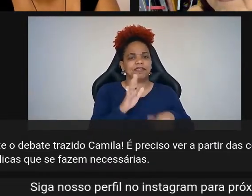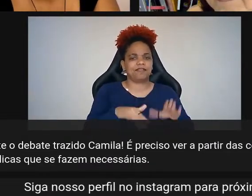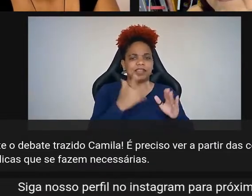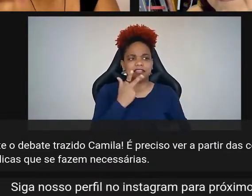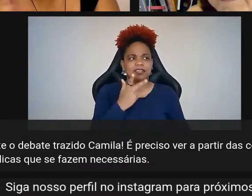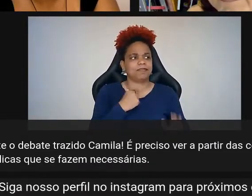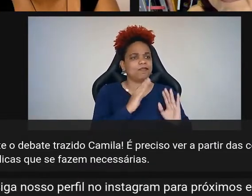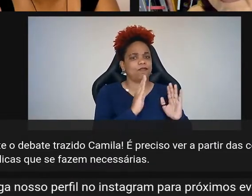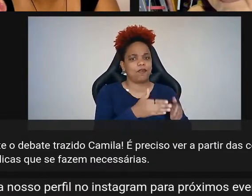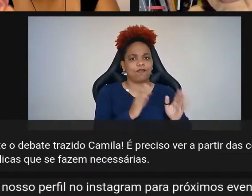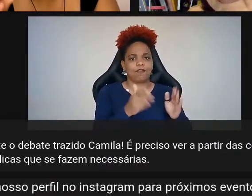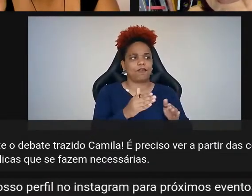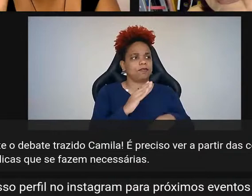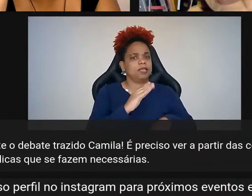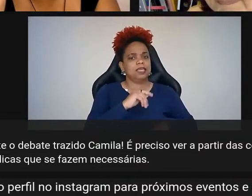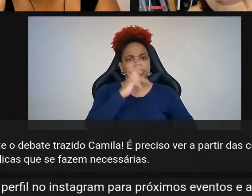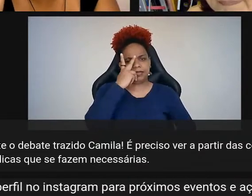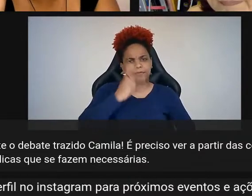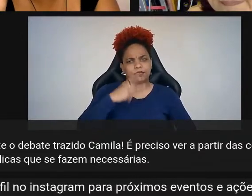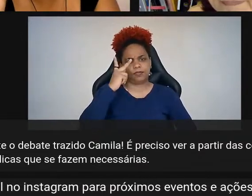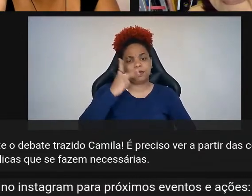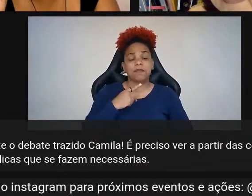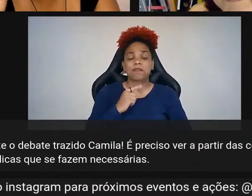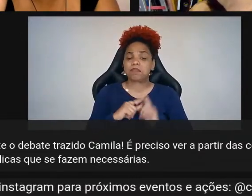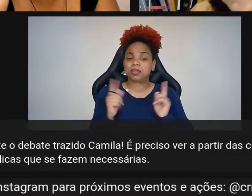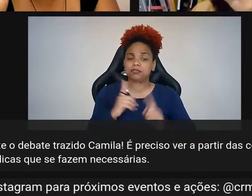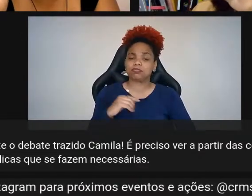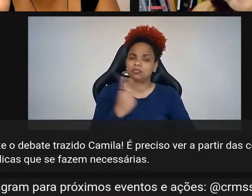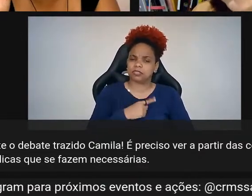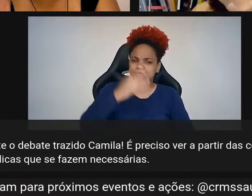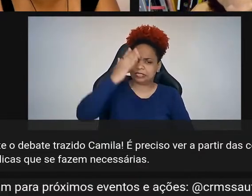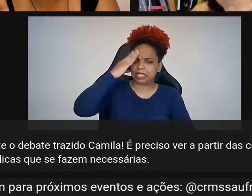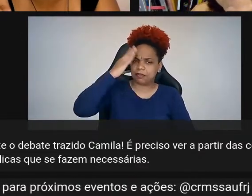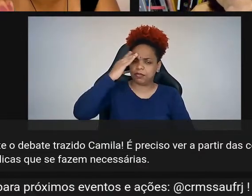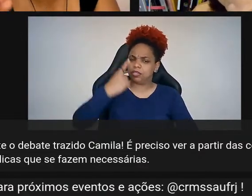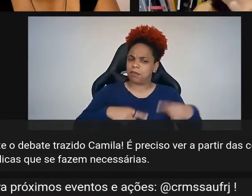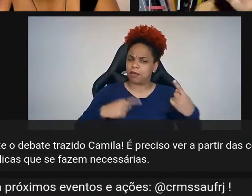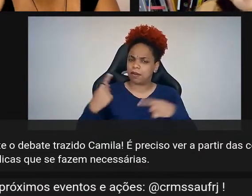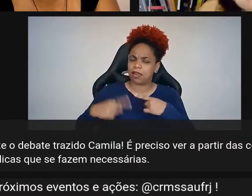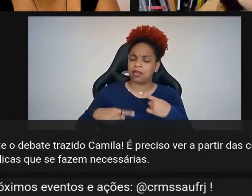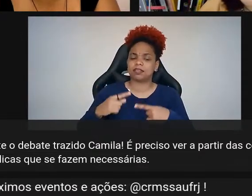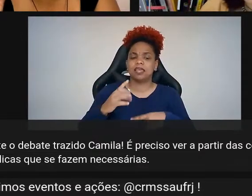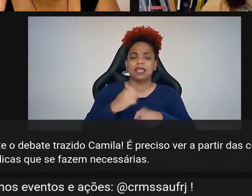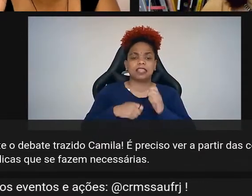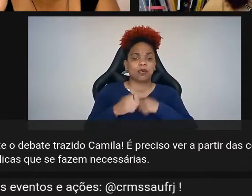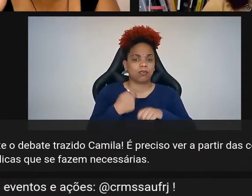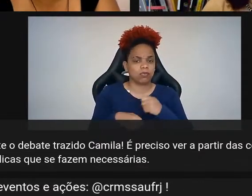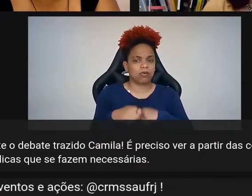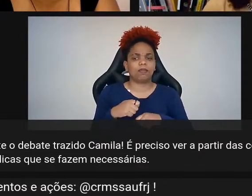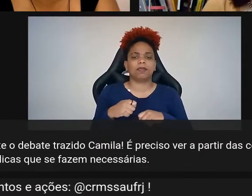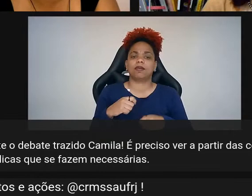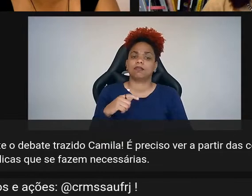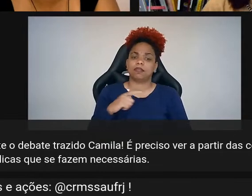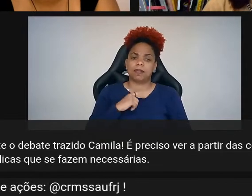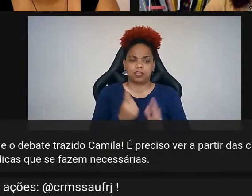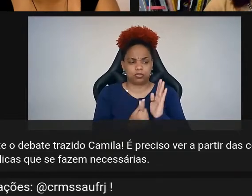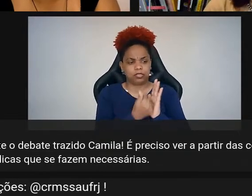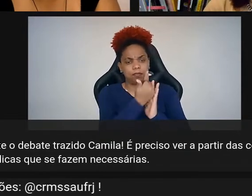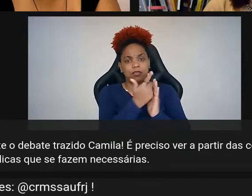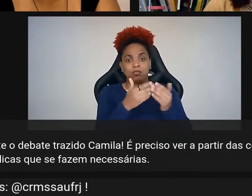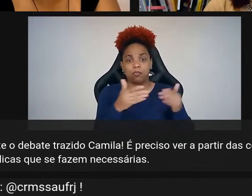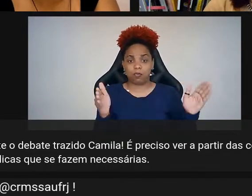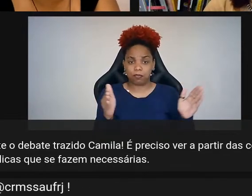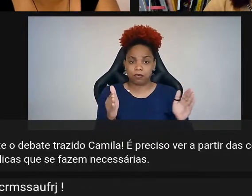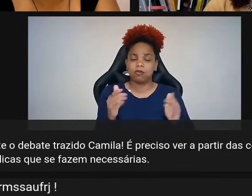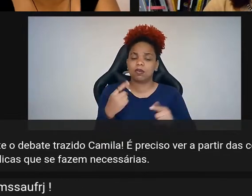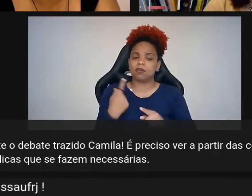identitário, mas eu sempre falo que a gente sabe e quer discutir a política econômica. Eu quero disputar o orçamento público, porque é